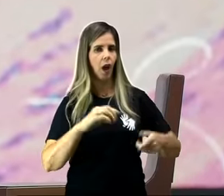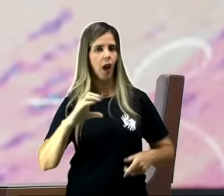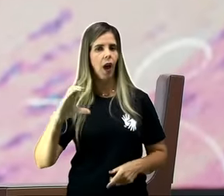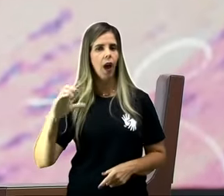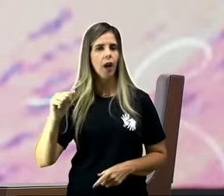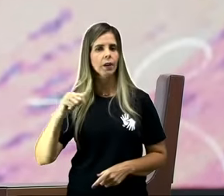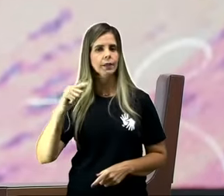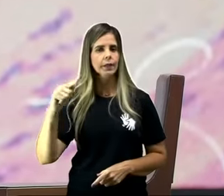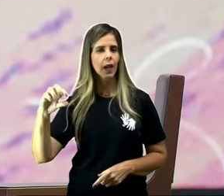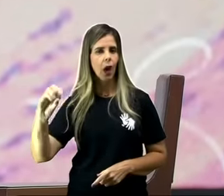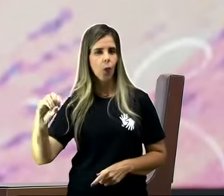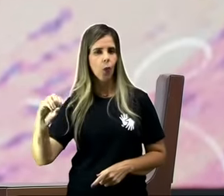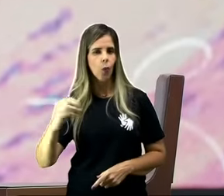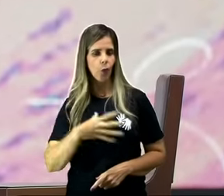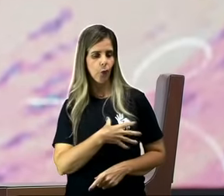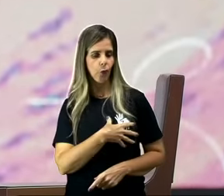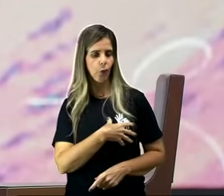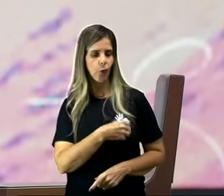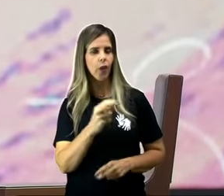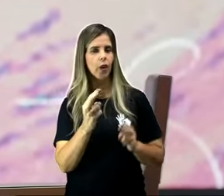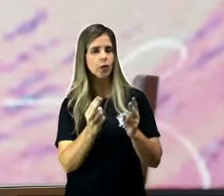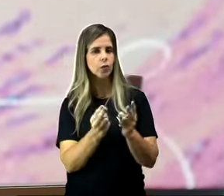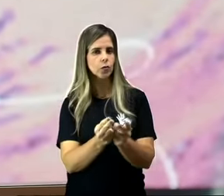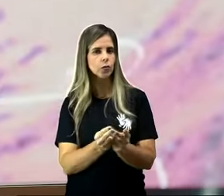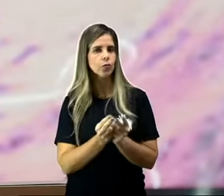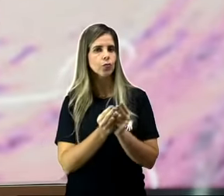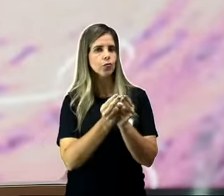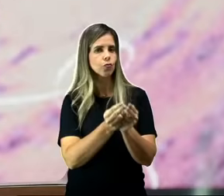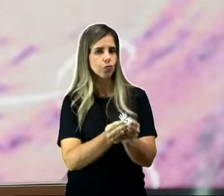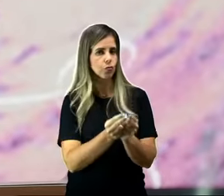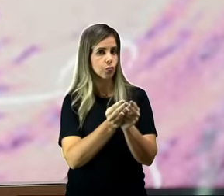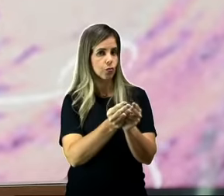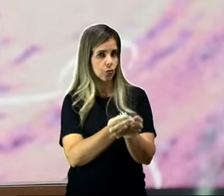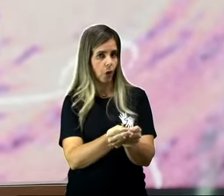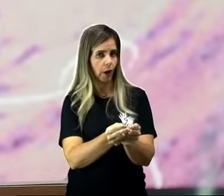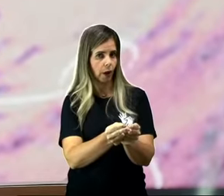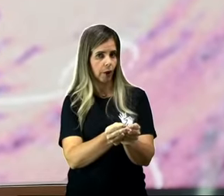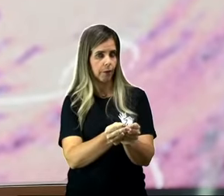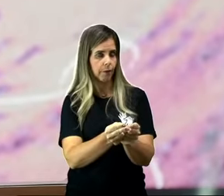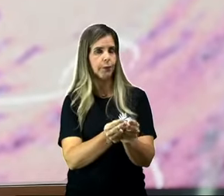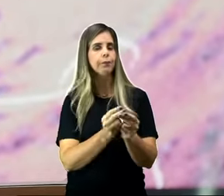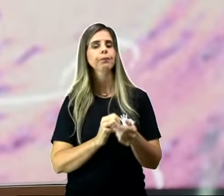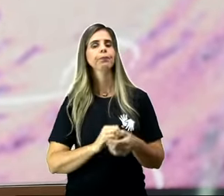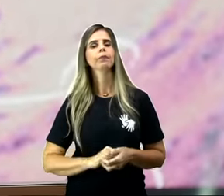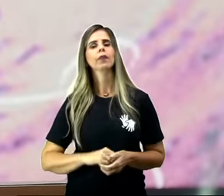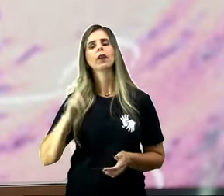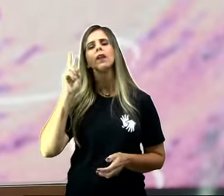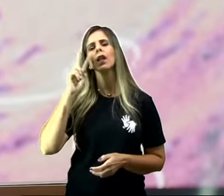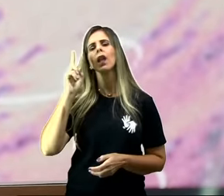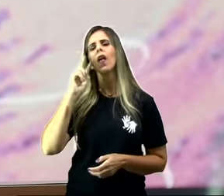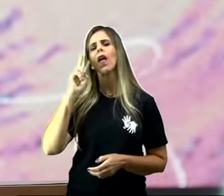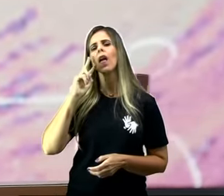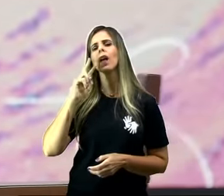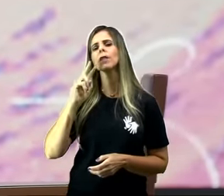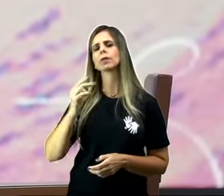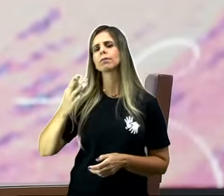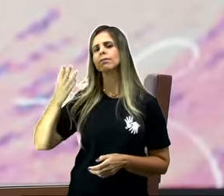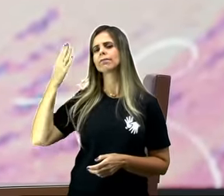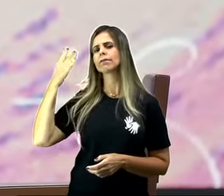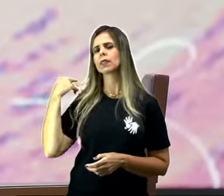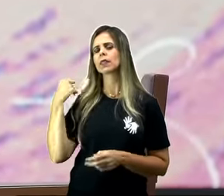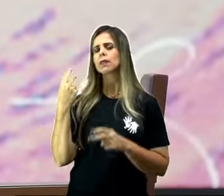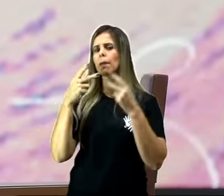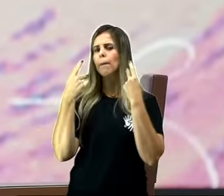Noé. Lembre que eu preguei algumas semanas atrás que a Bíblia diz que Noé amaldiçoou o seu